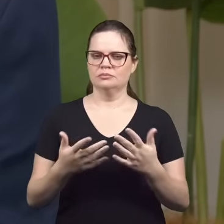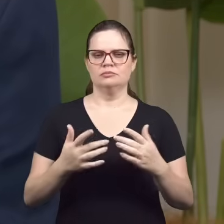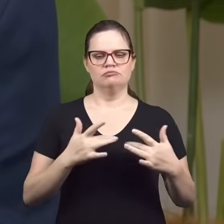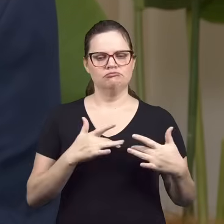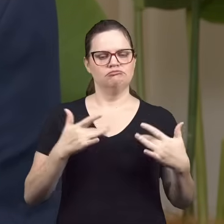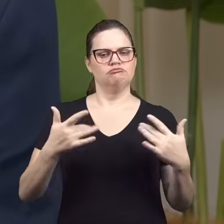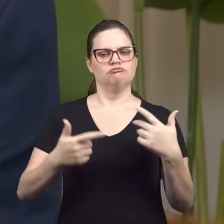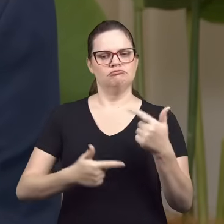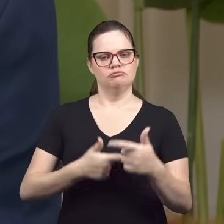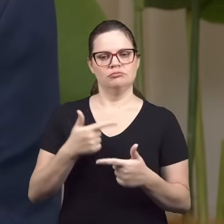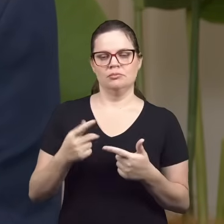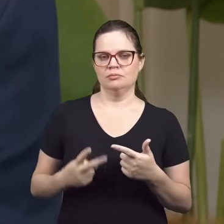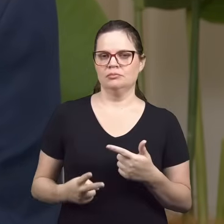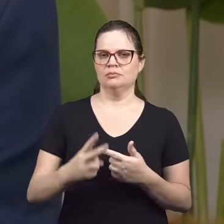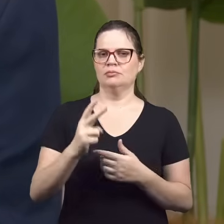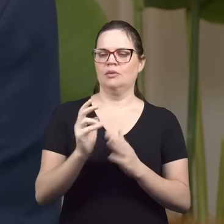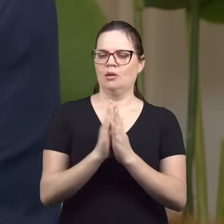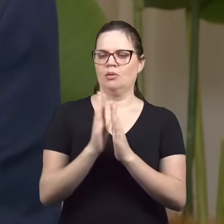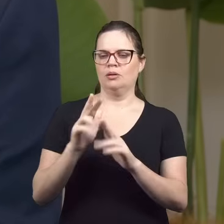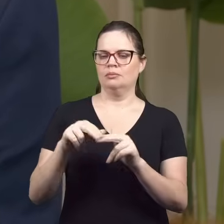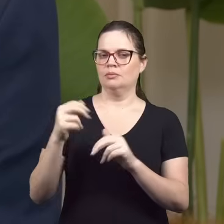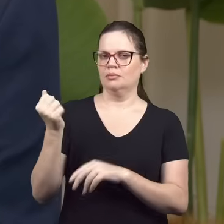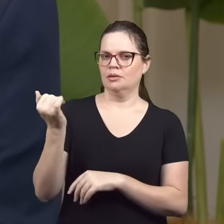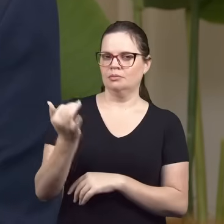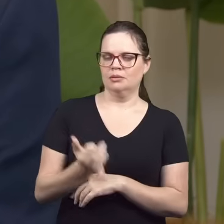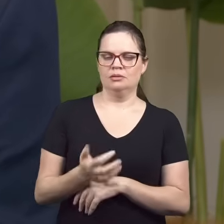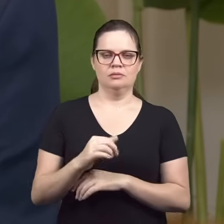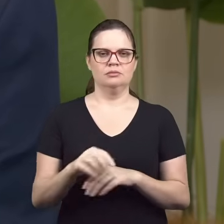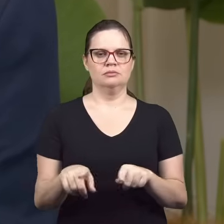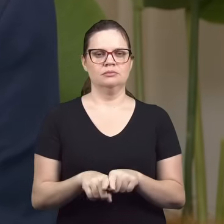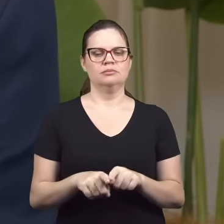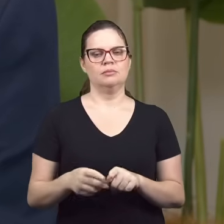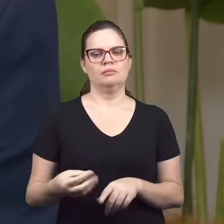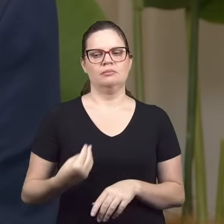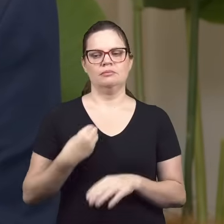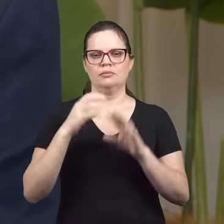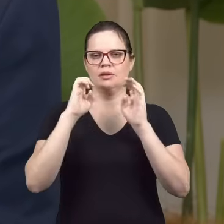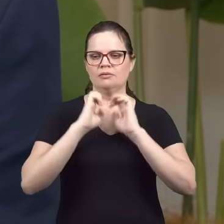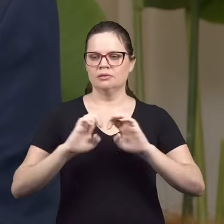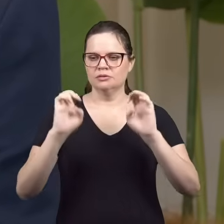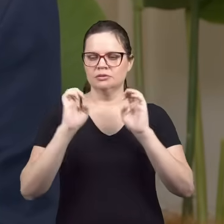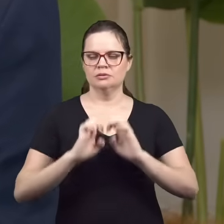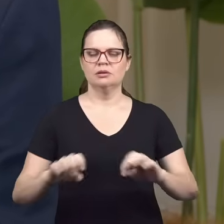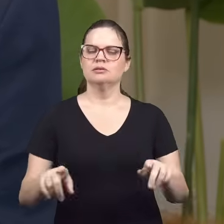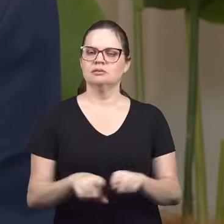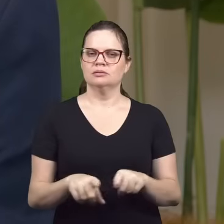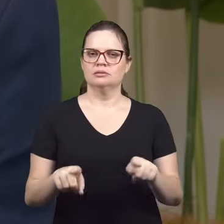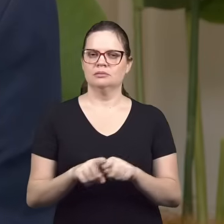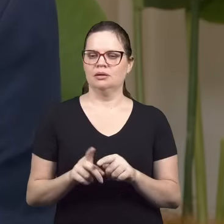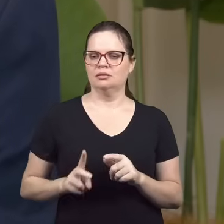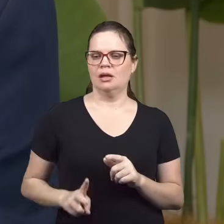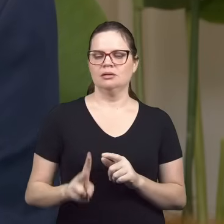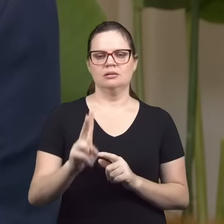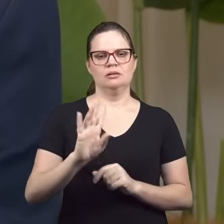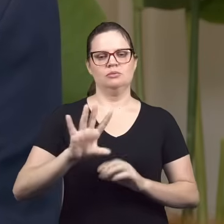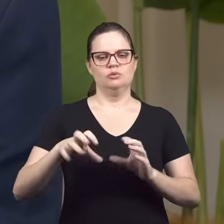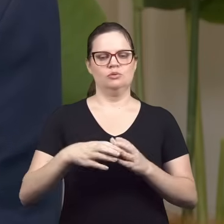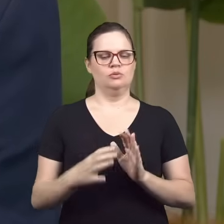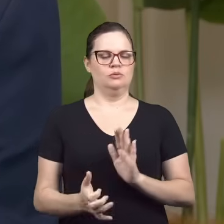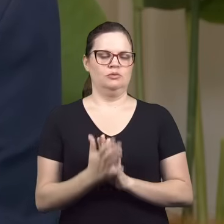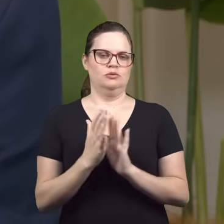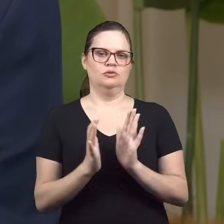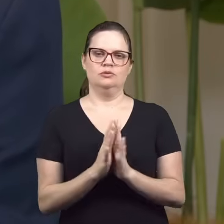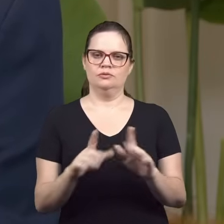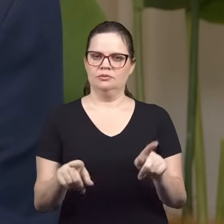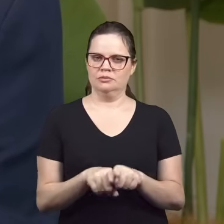dedicados, servos de madrugada, servos que participam das evangelizações, que participam dos louvores da